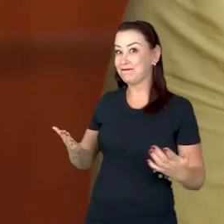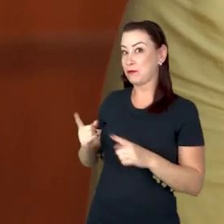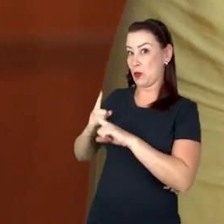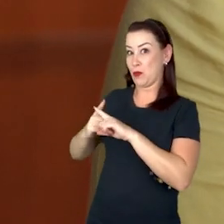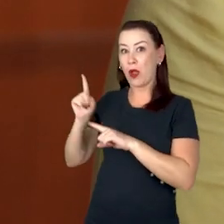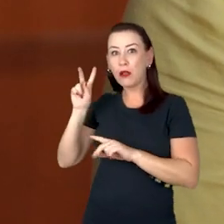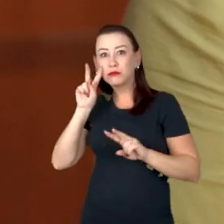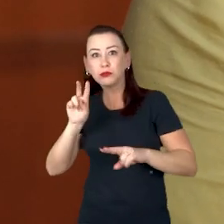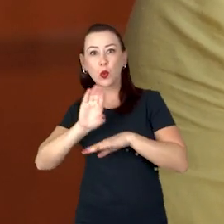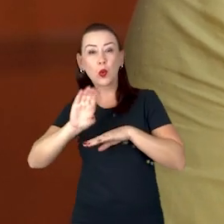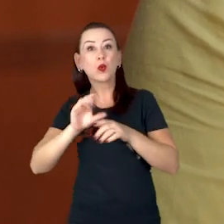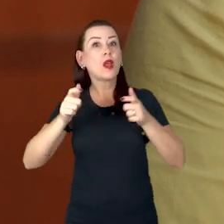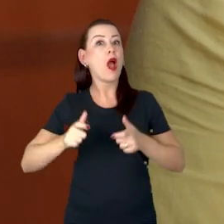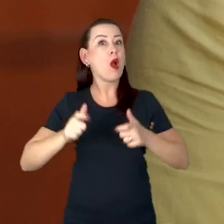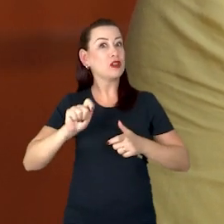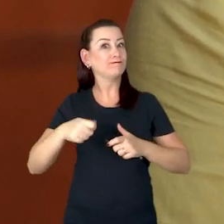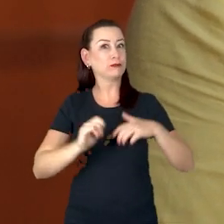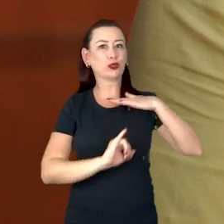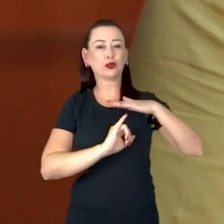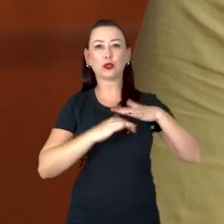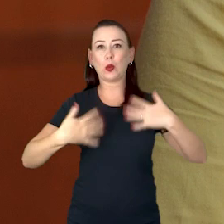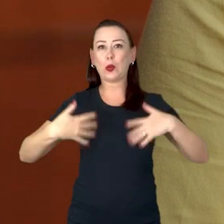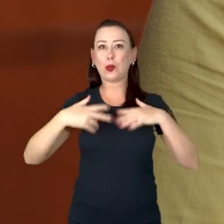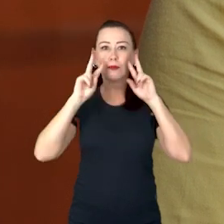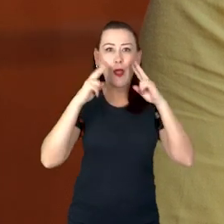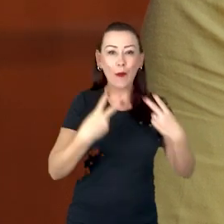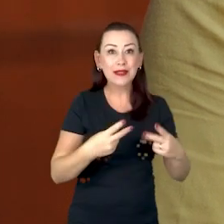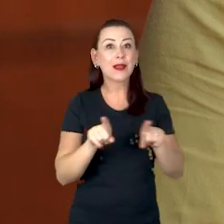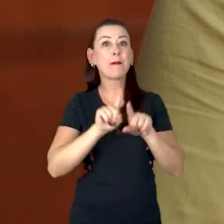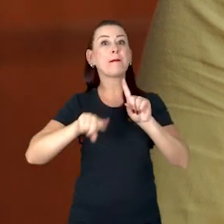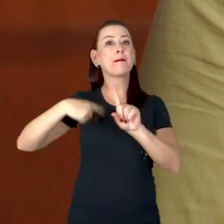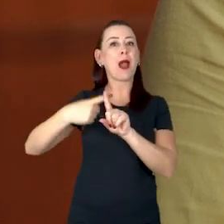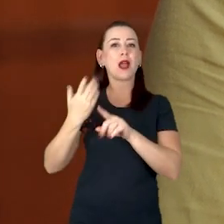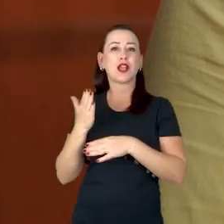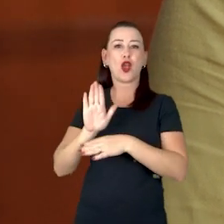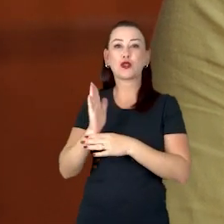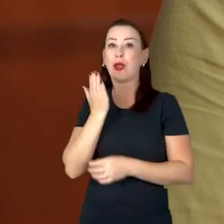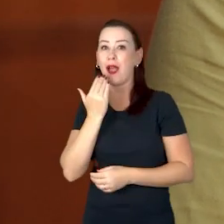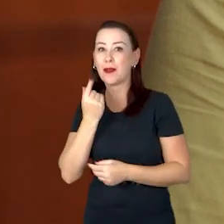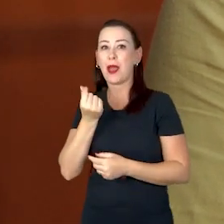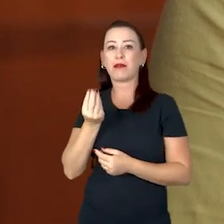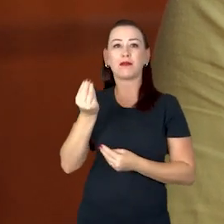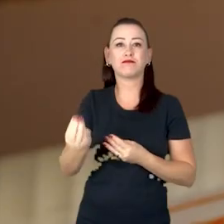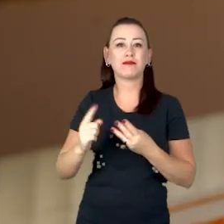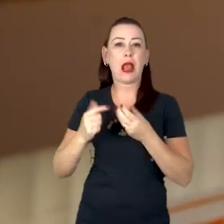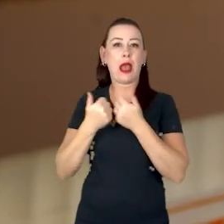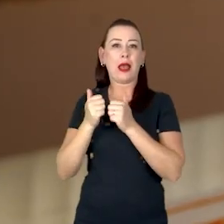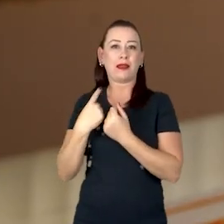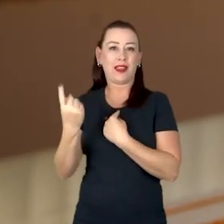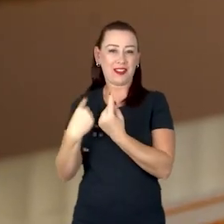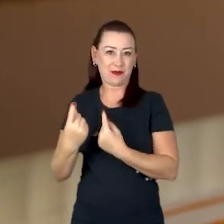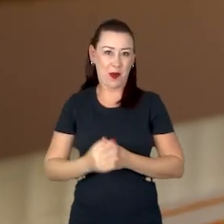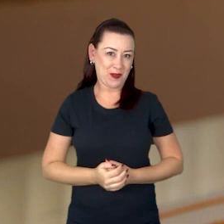do curso ser numa instituição muito renomada, nós ainda tínhamos a questão da ajuda de custo para alimentação e transporte. O Trilha